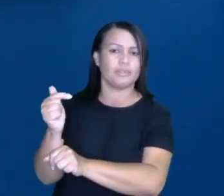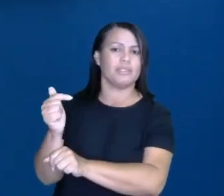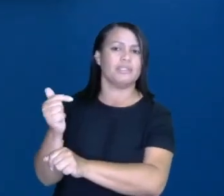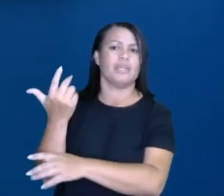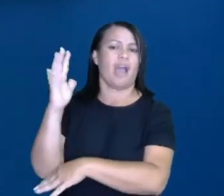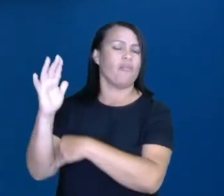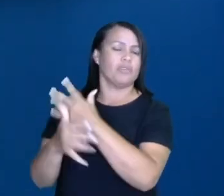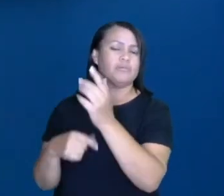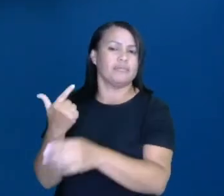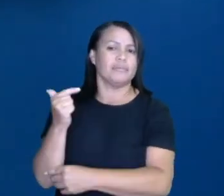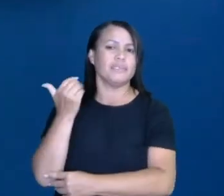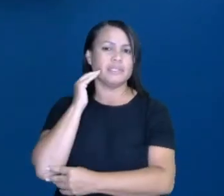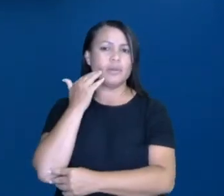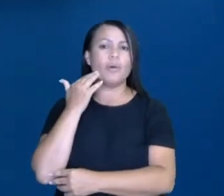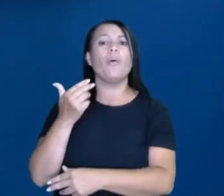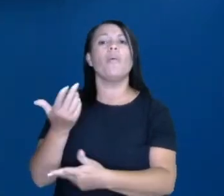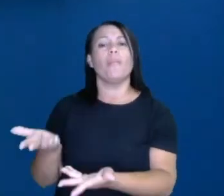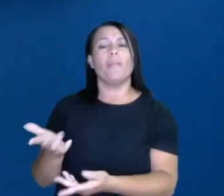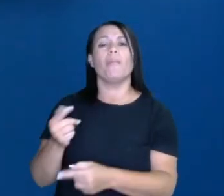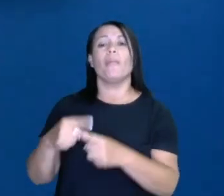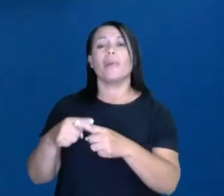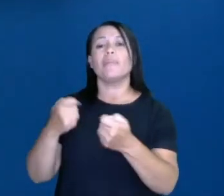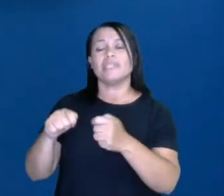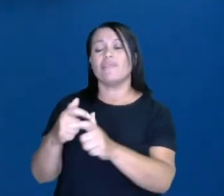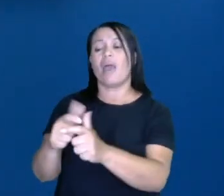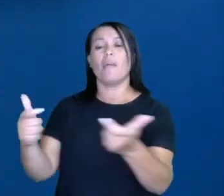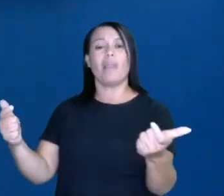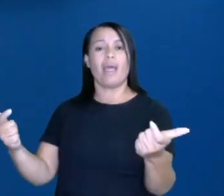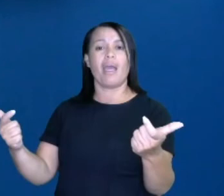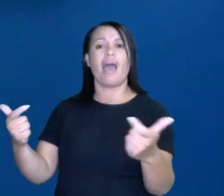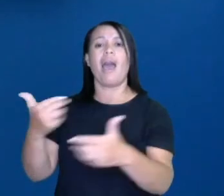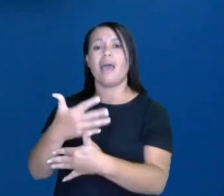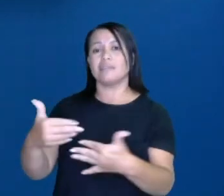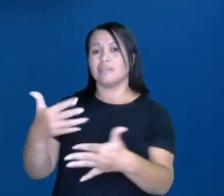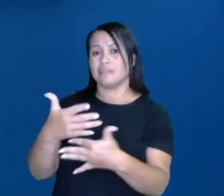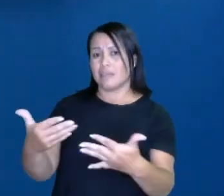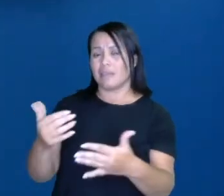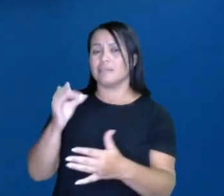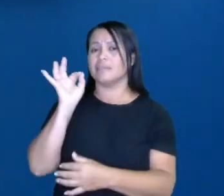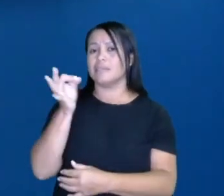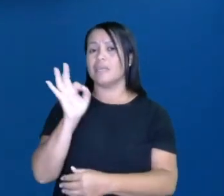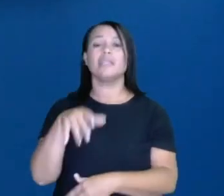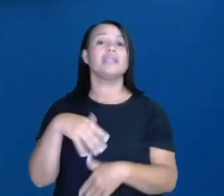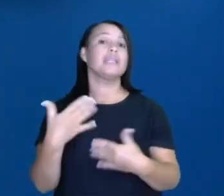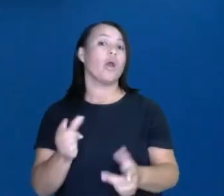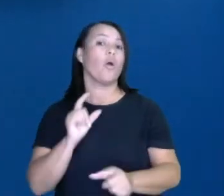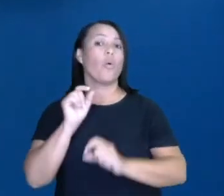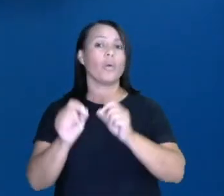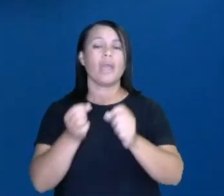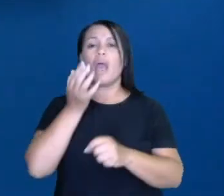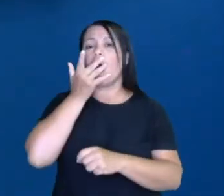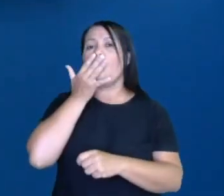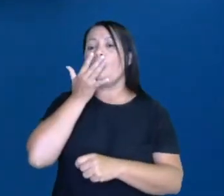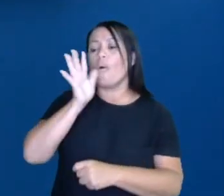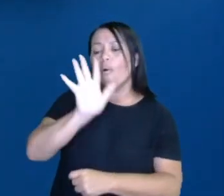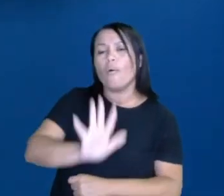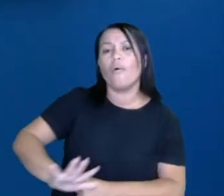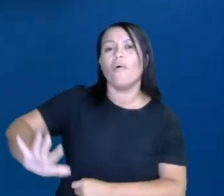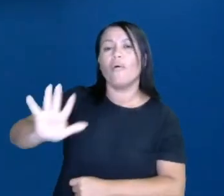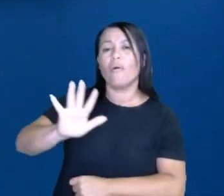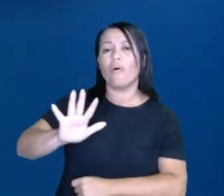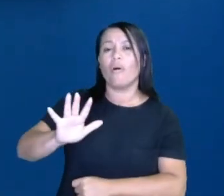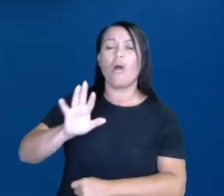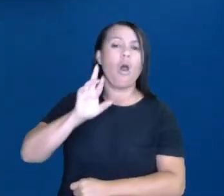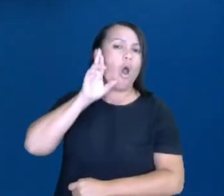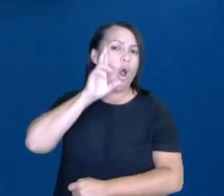quase que inexistente, para a ampliação dos centros urbanos, certo? Então, a parte vermelha